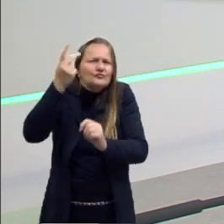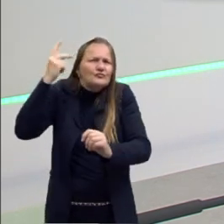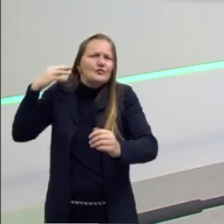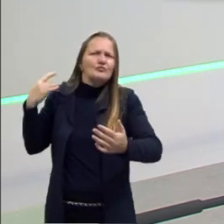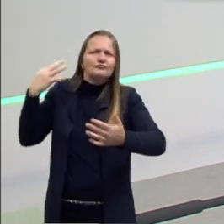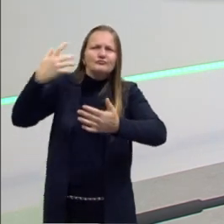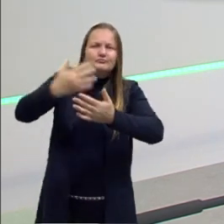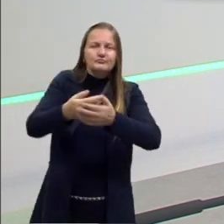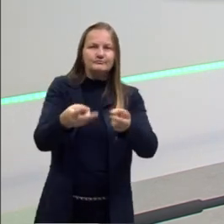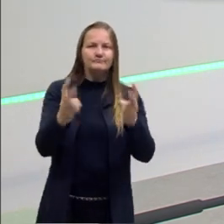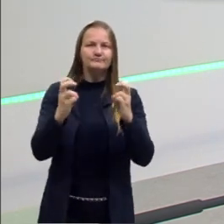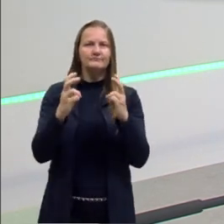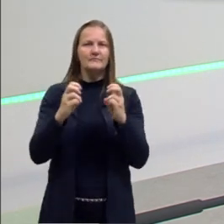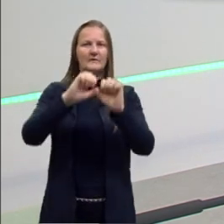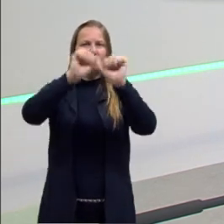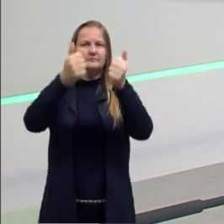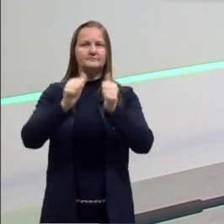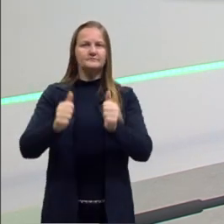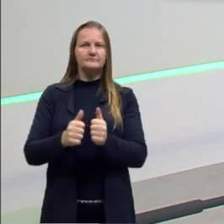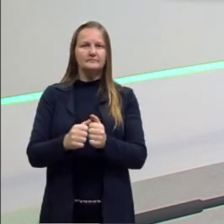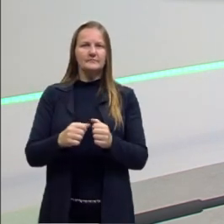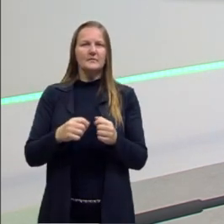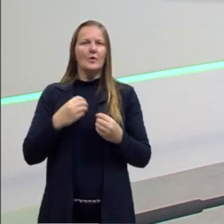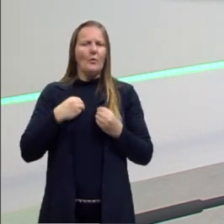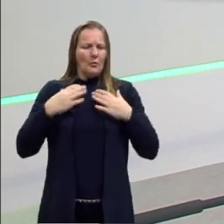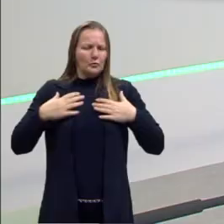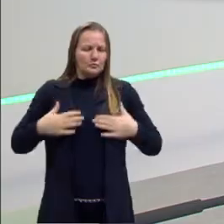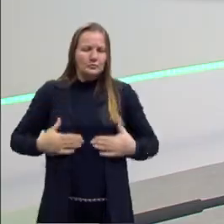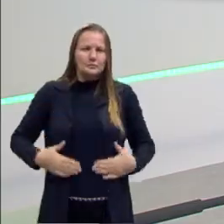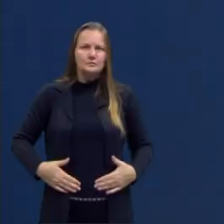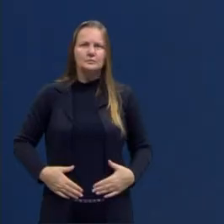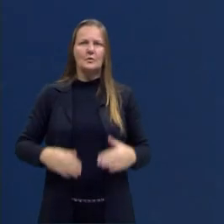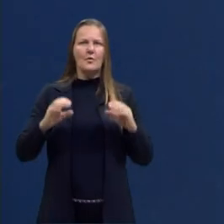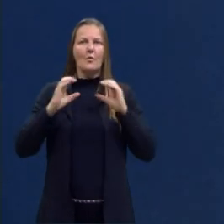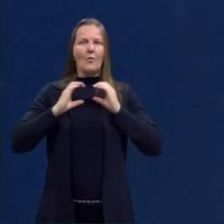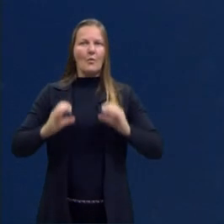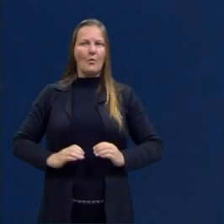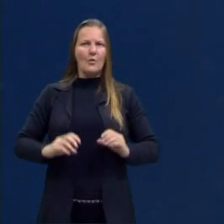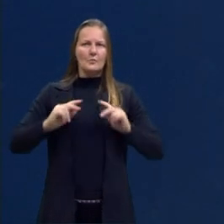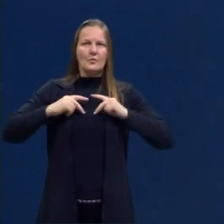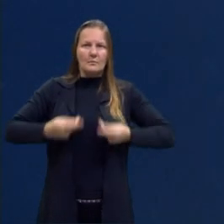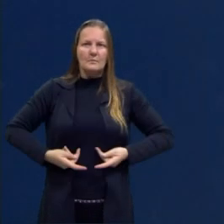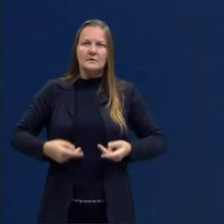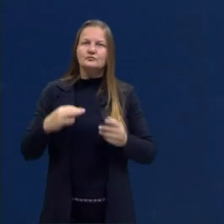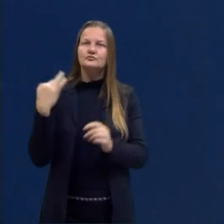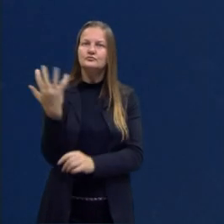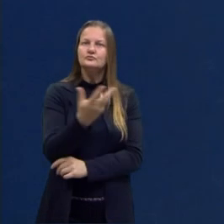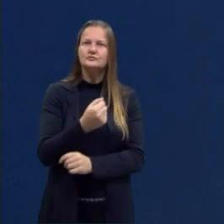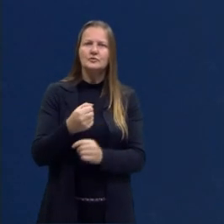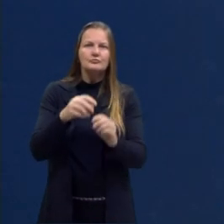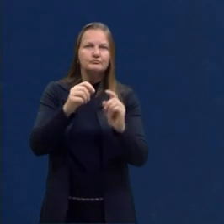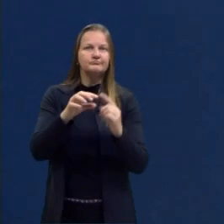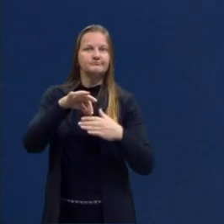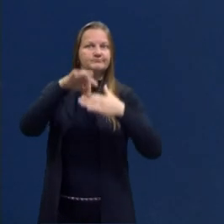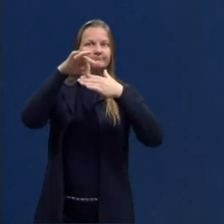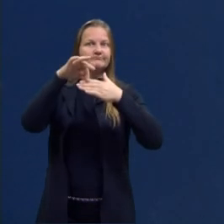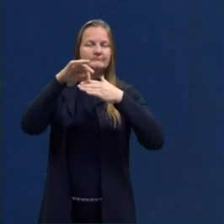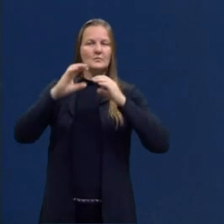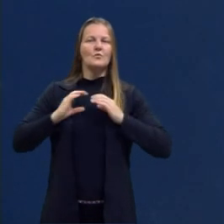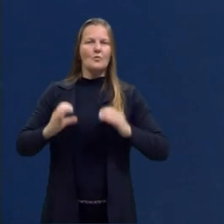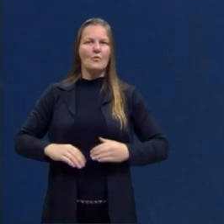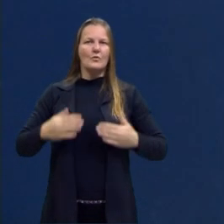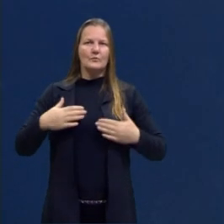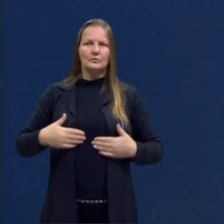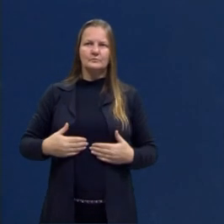escultura né No que diz a respeito anatomia a retração do corpo humano então nós temos isso aqui muito Evidente né